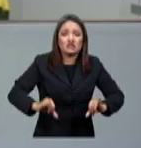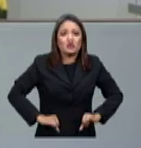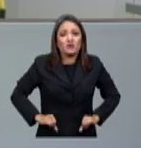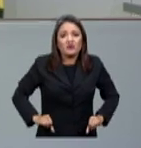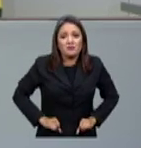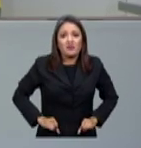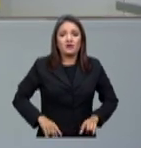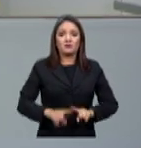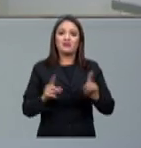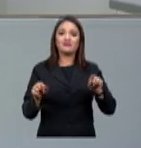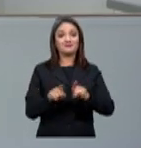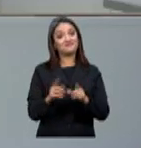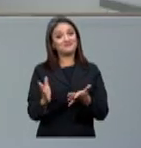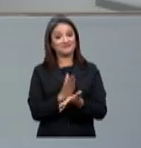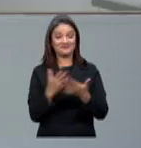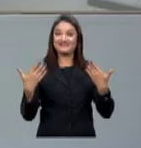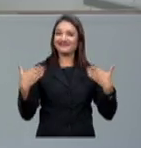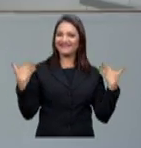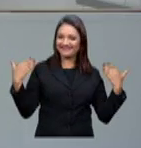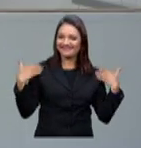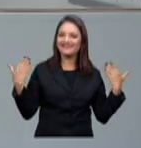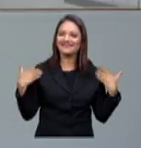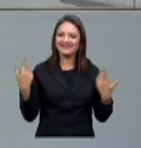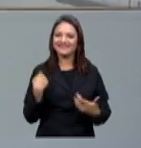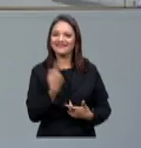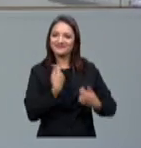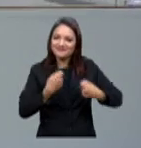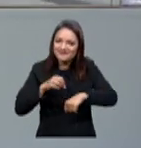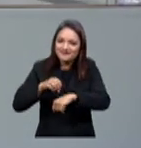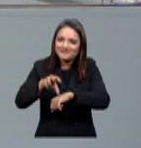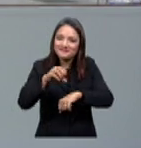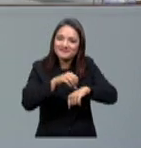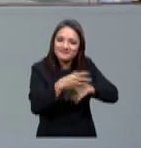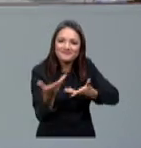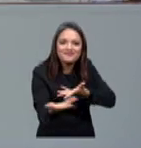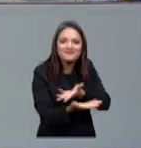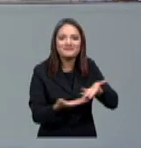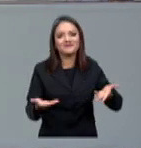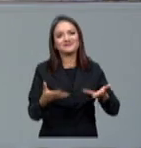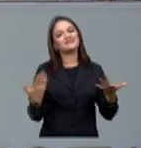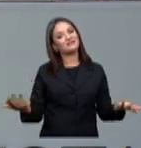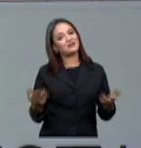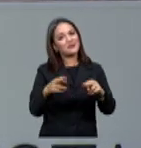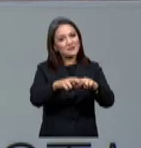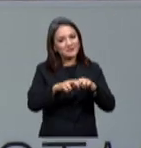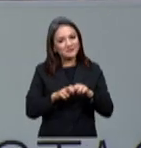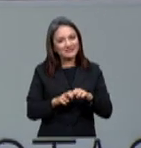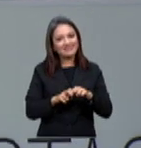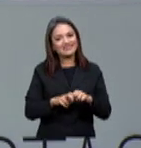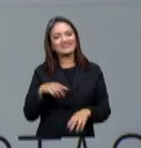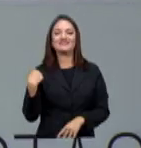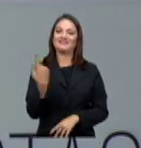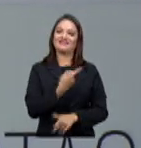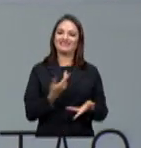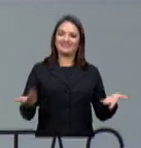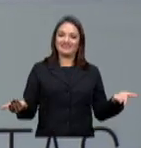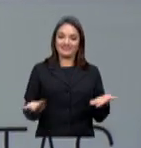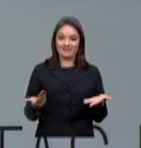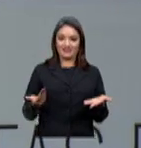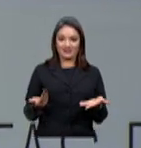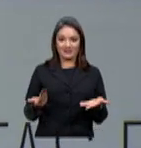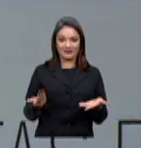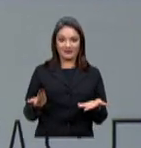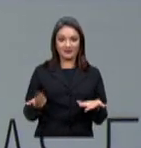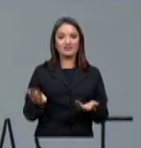mas também por tantas alegrias que a gente precisa de compartilhar é que por essas e por outras Estamos aqui hoje